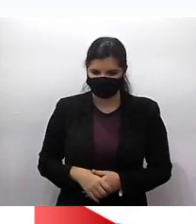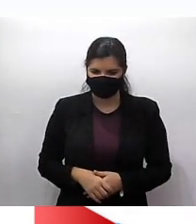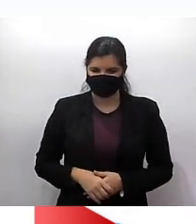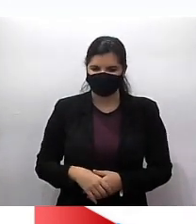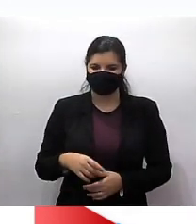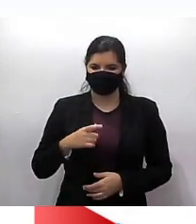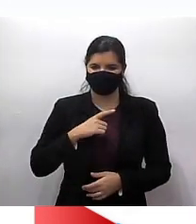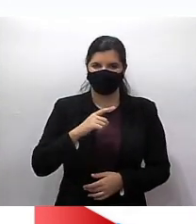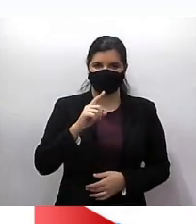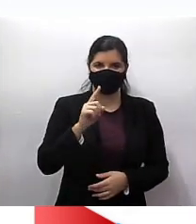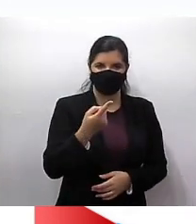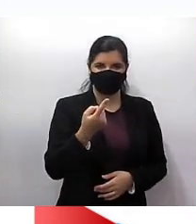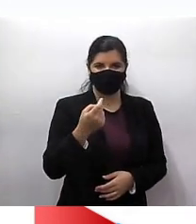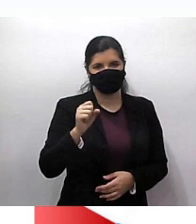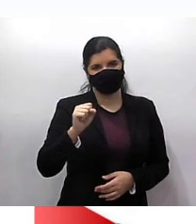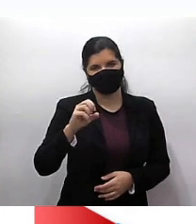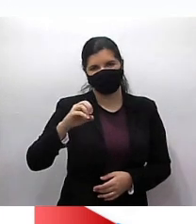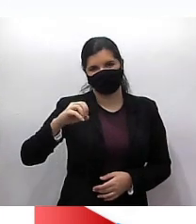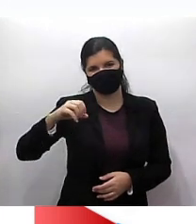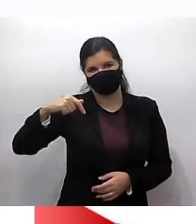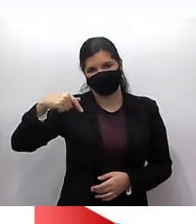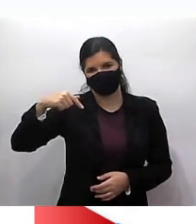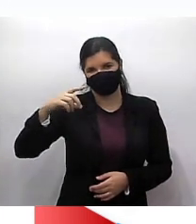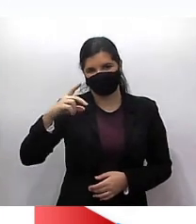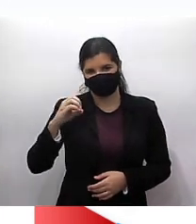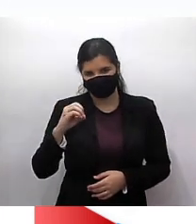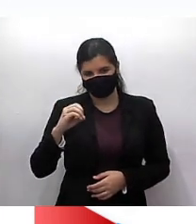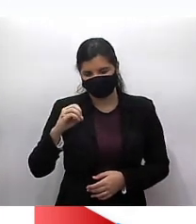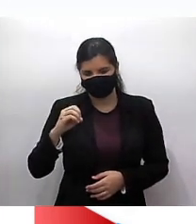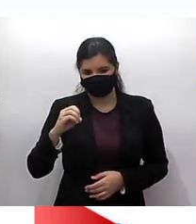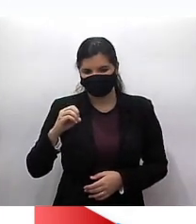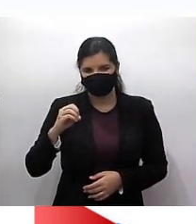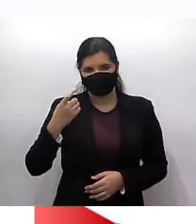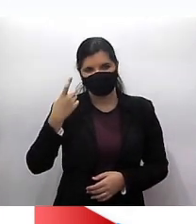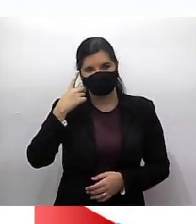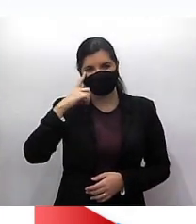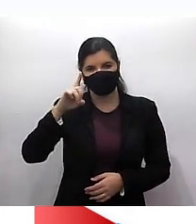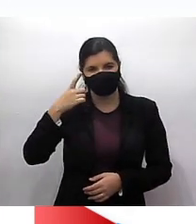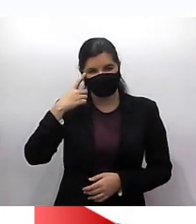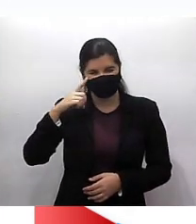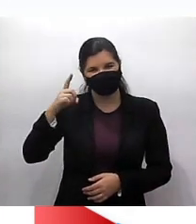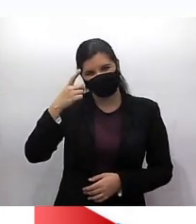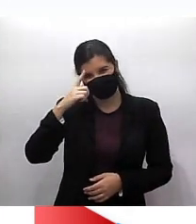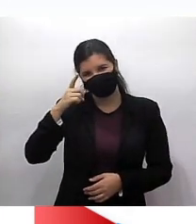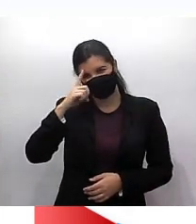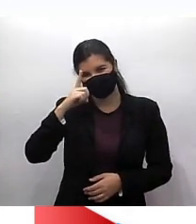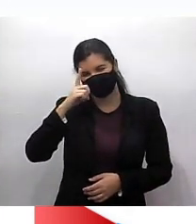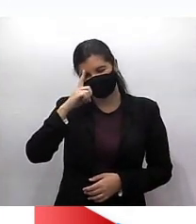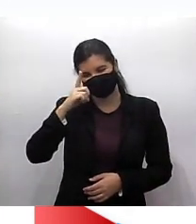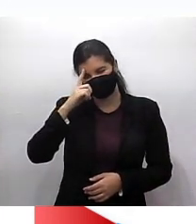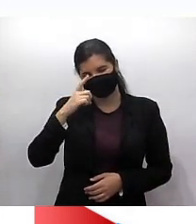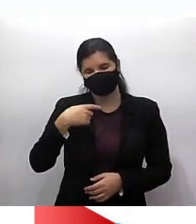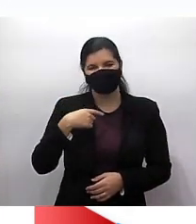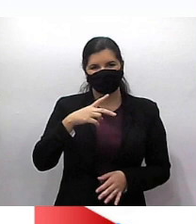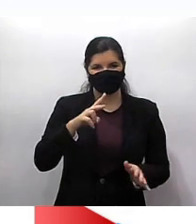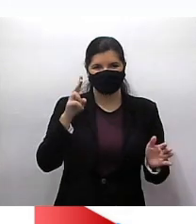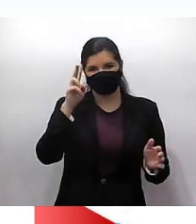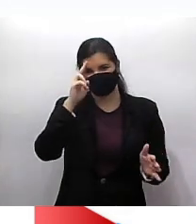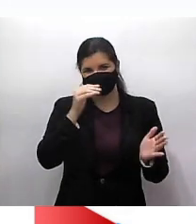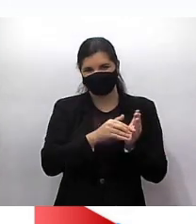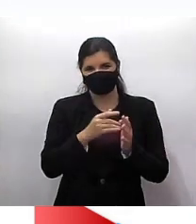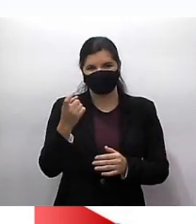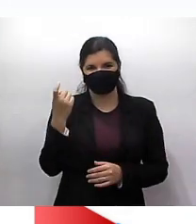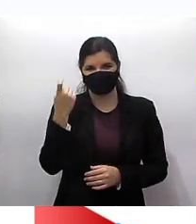tenho 1.870 metros por dia de treino e eles fazem isso 5 vezes